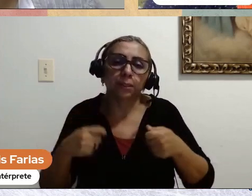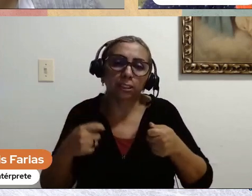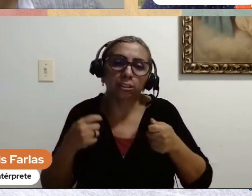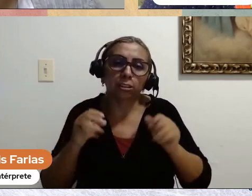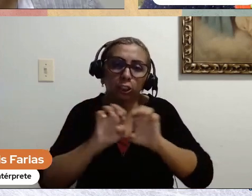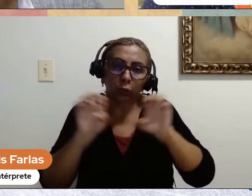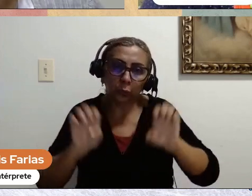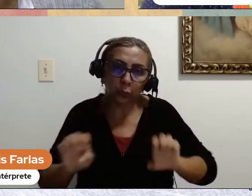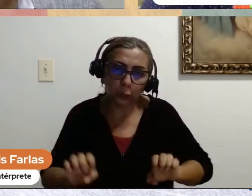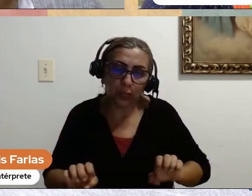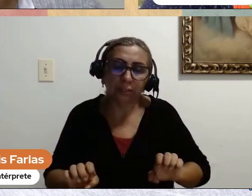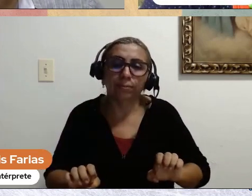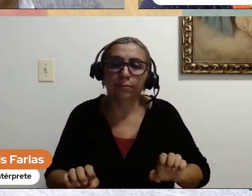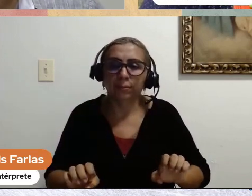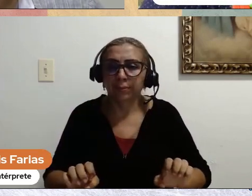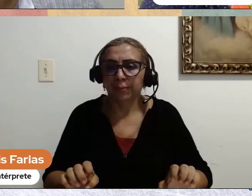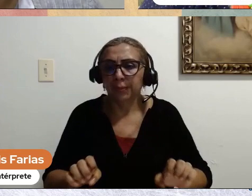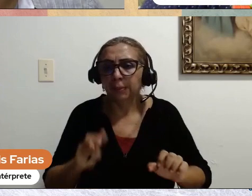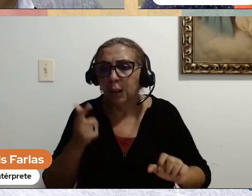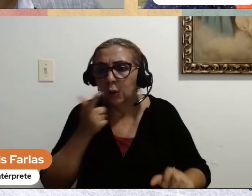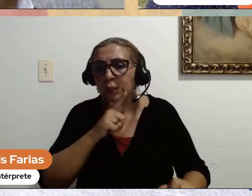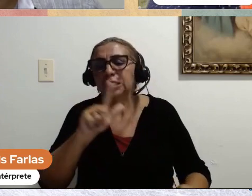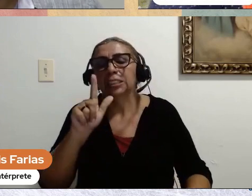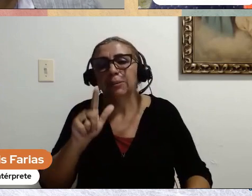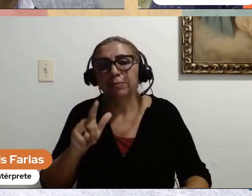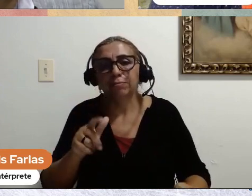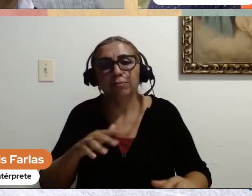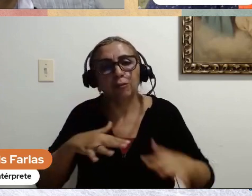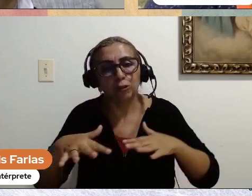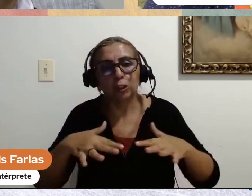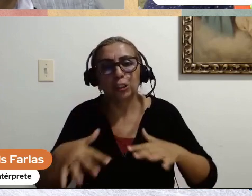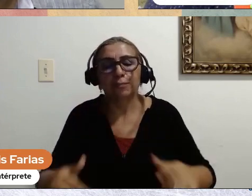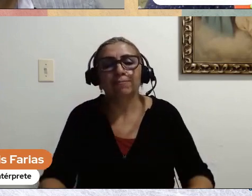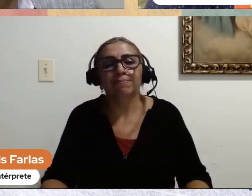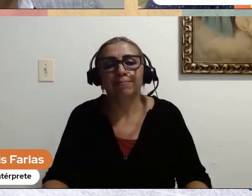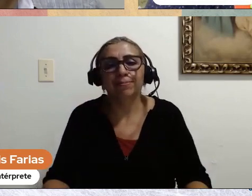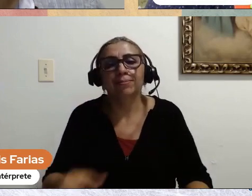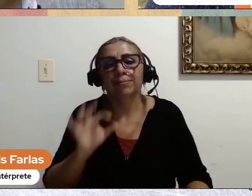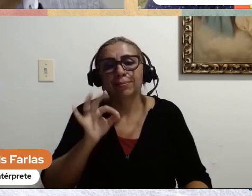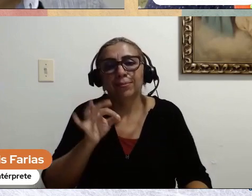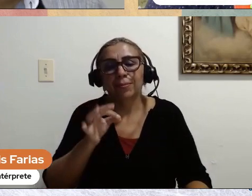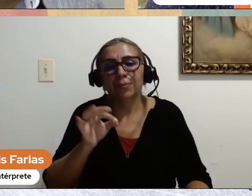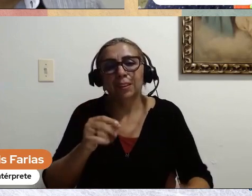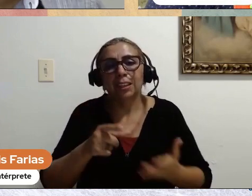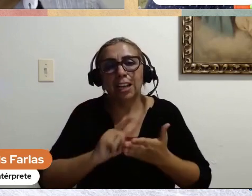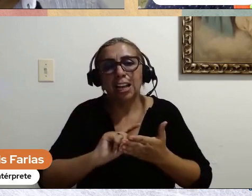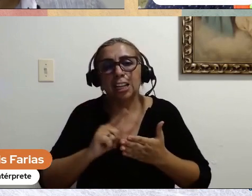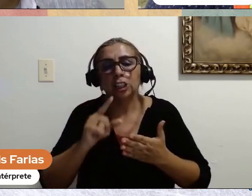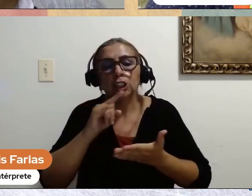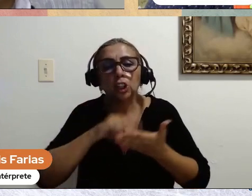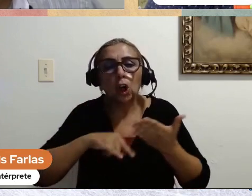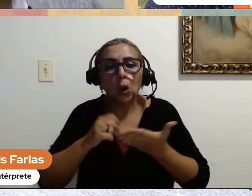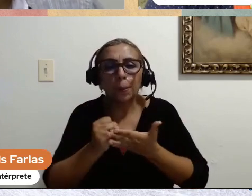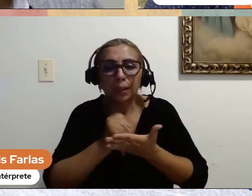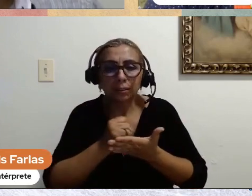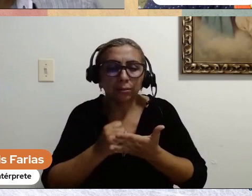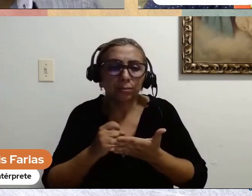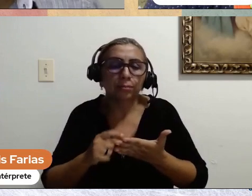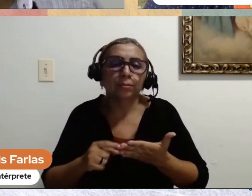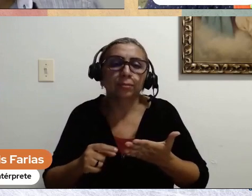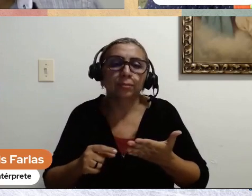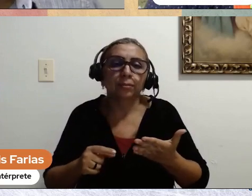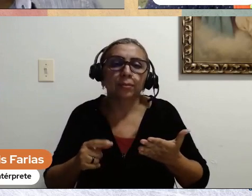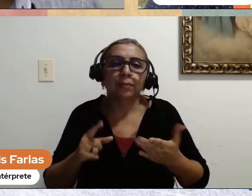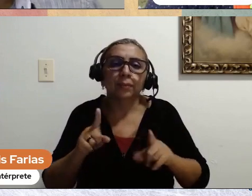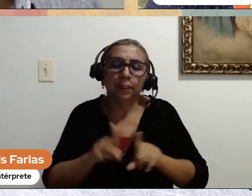para alcançar, né, para funcionar. E nisso que você comentou, na questão de documentar,